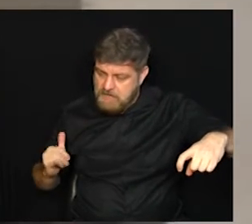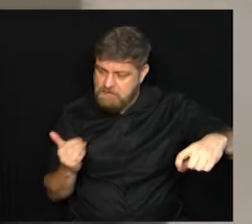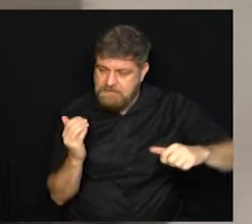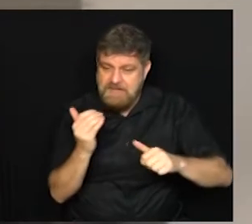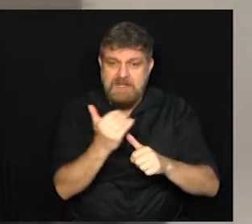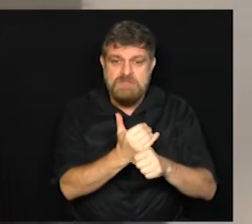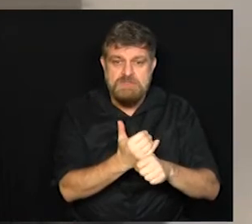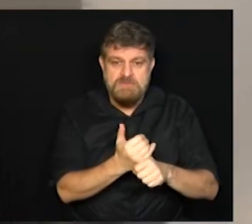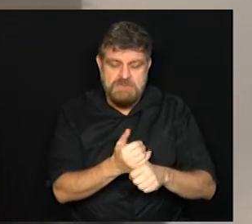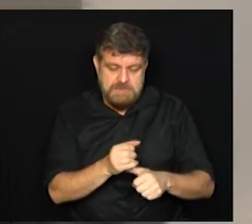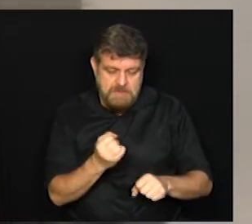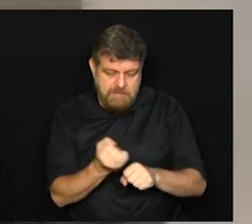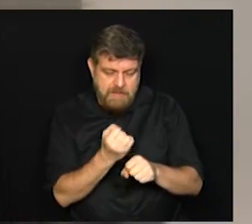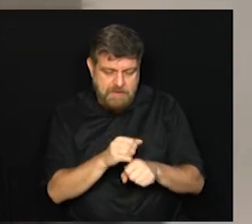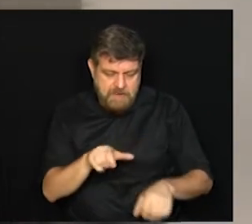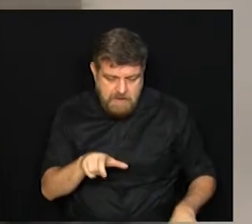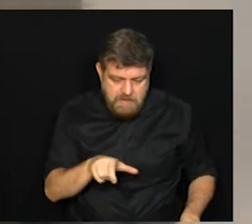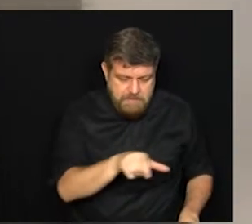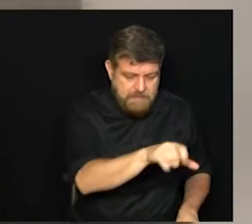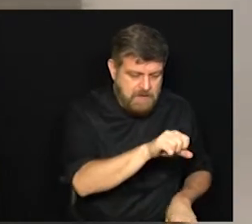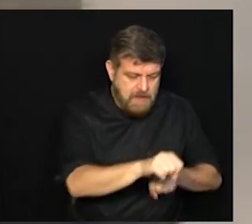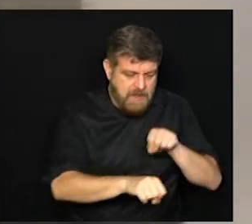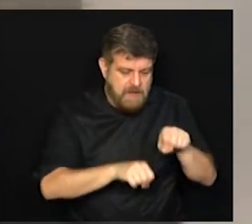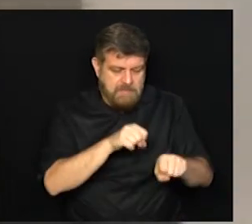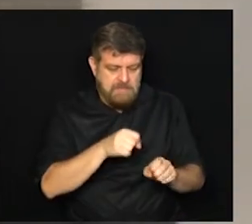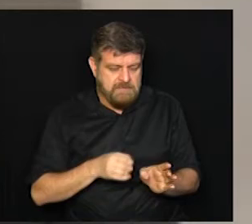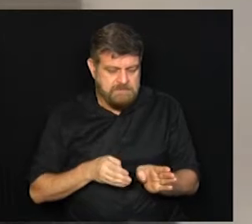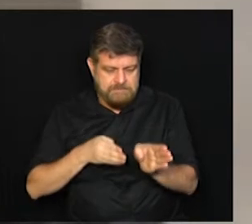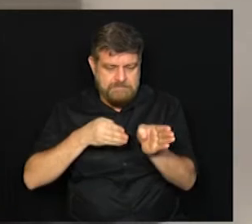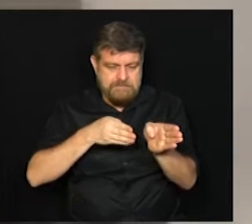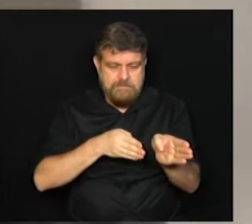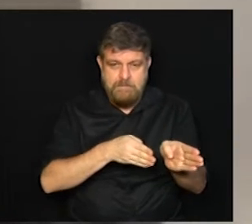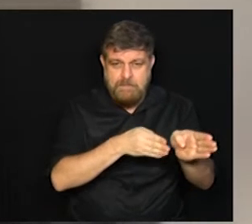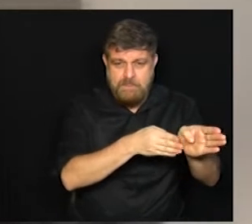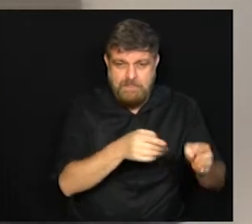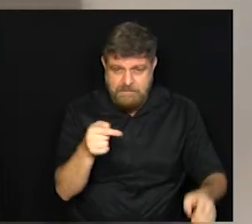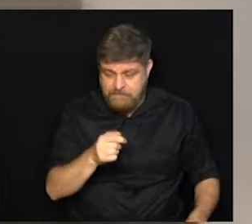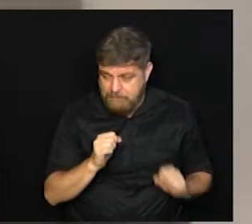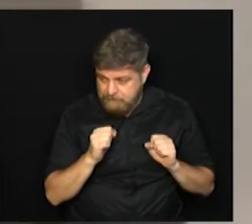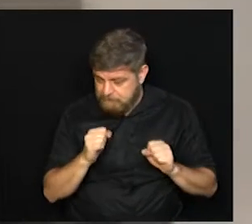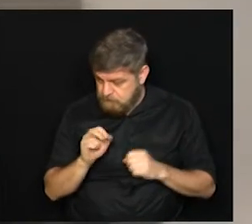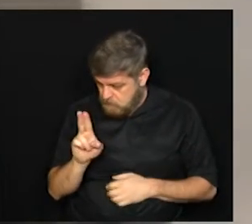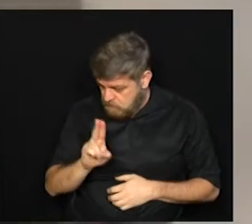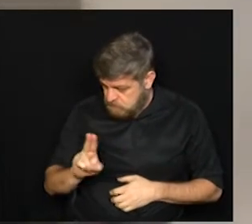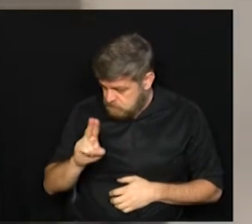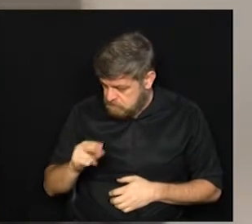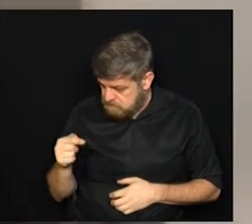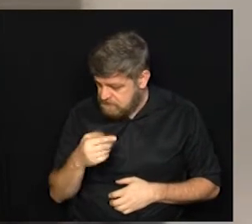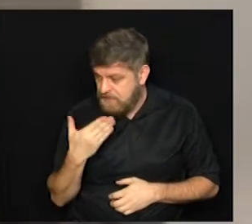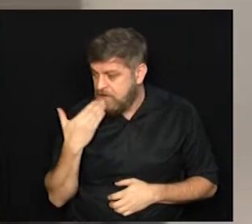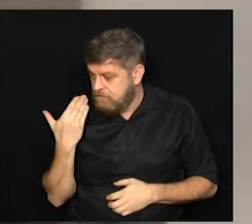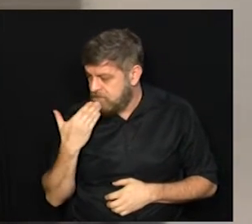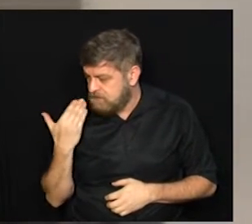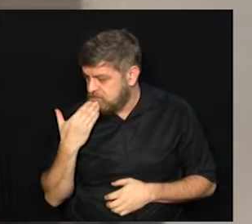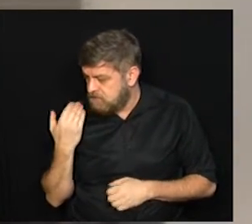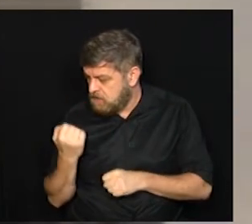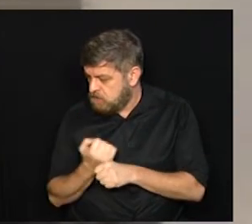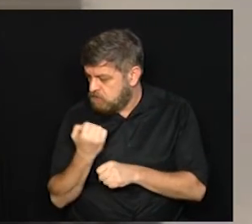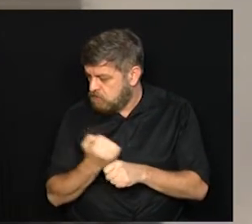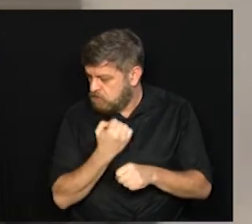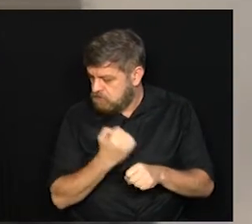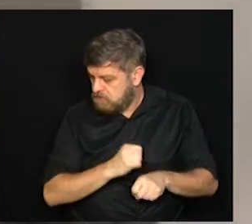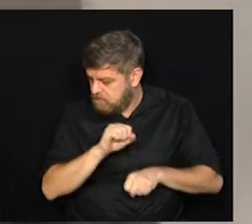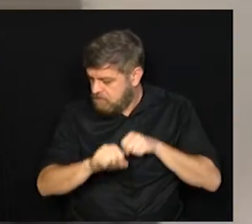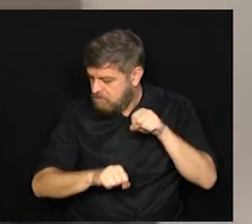existe alguma preocupação em usar essas linhas férreas para facilitar a construção de